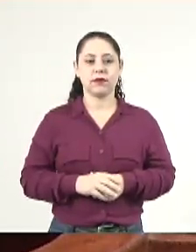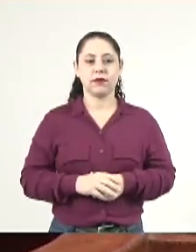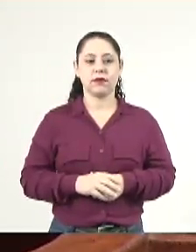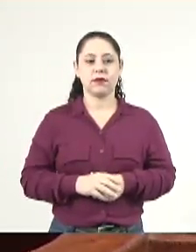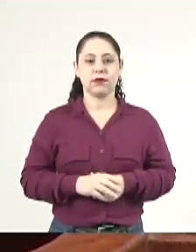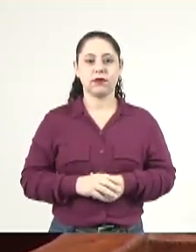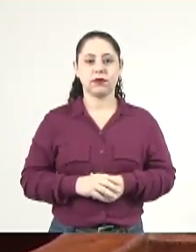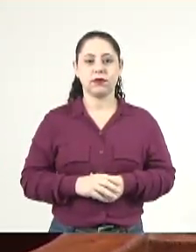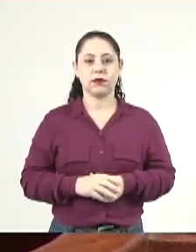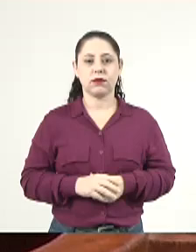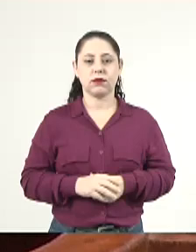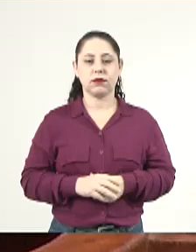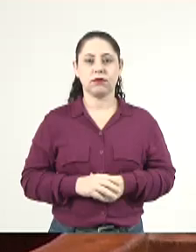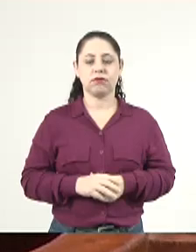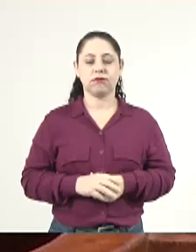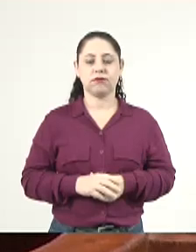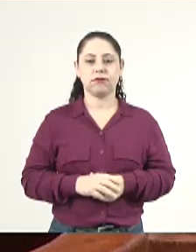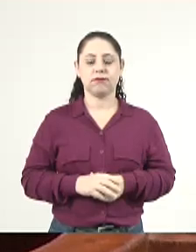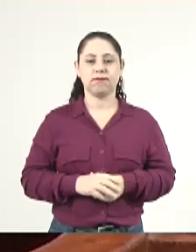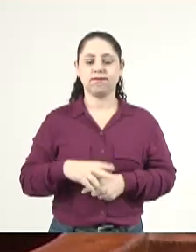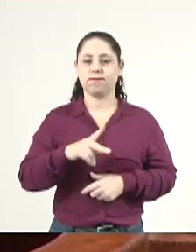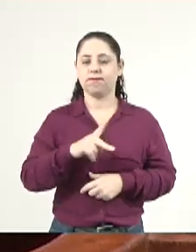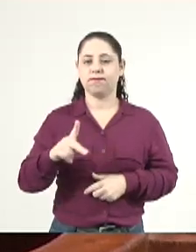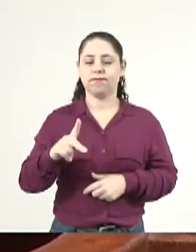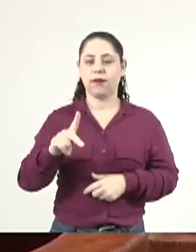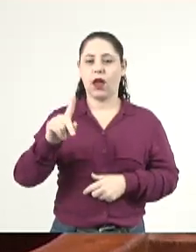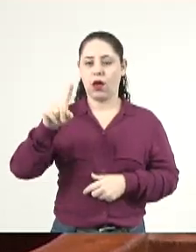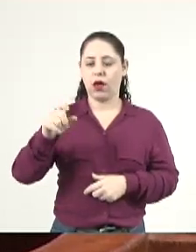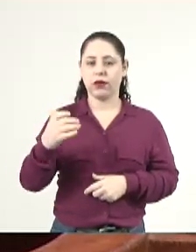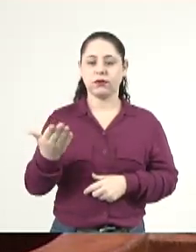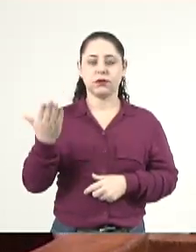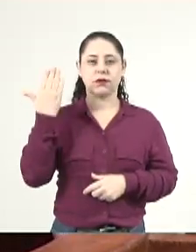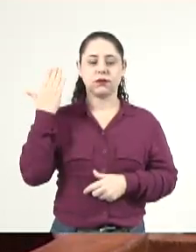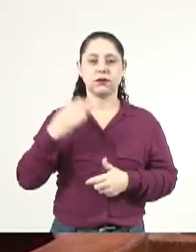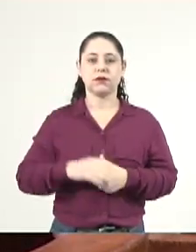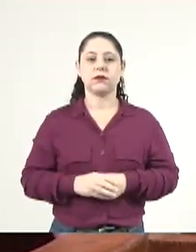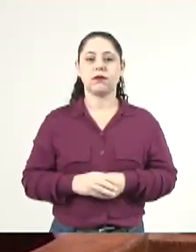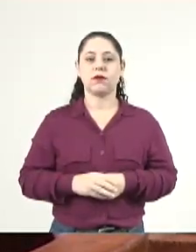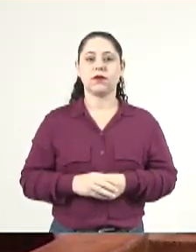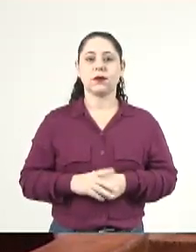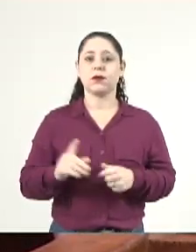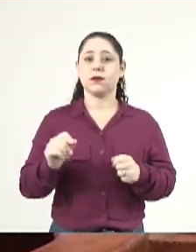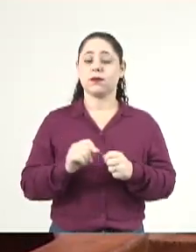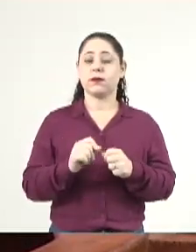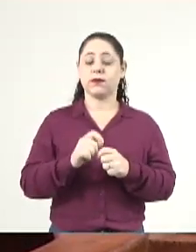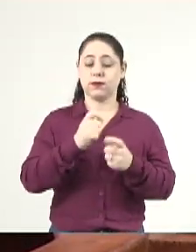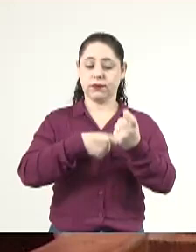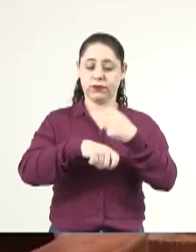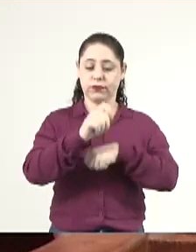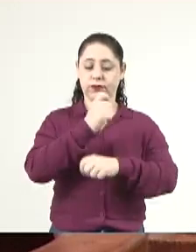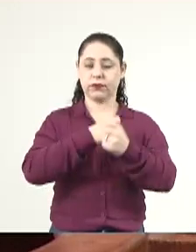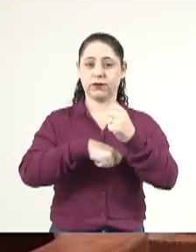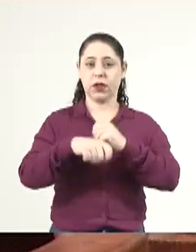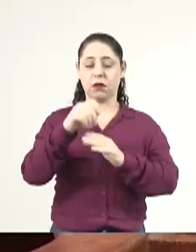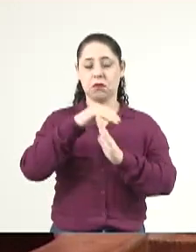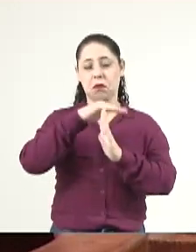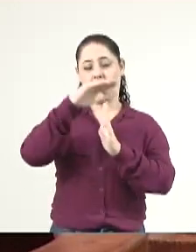do inominável, ele conseguiu levar a economia brasileira para